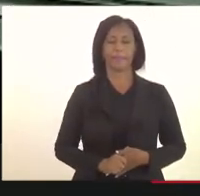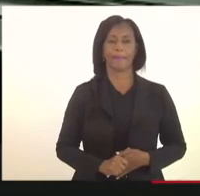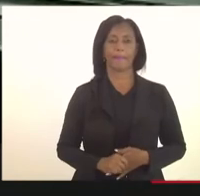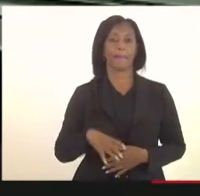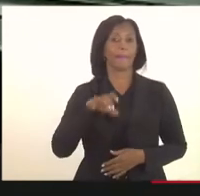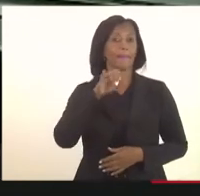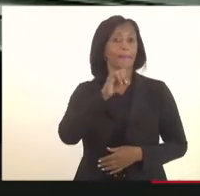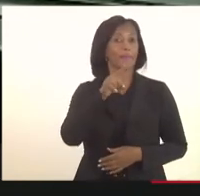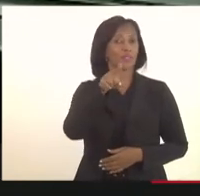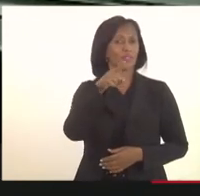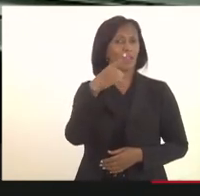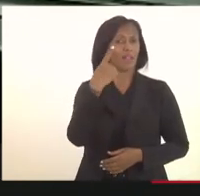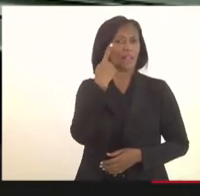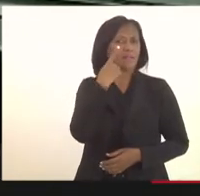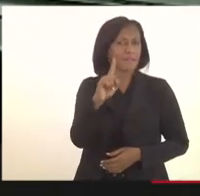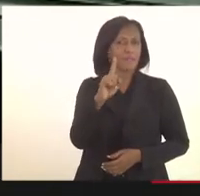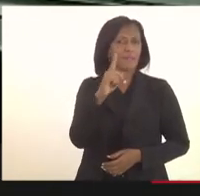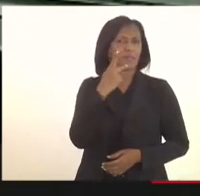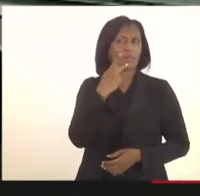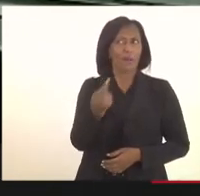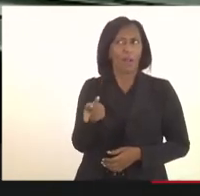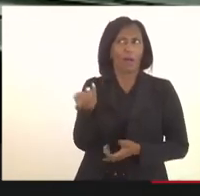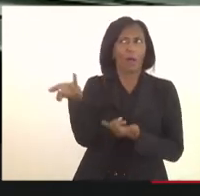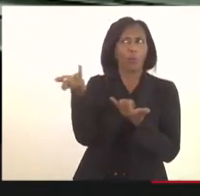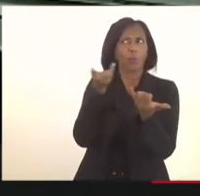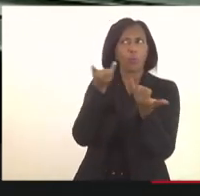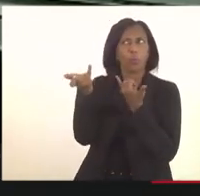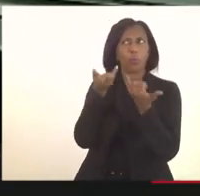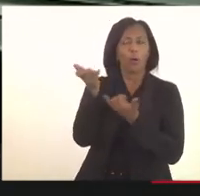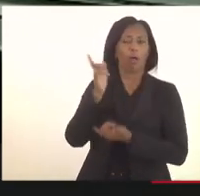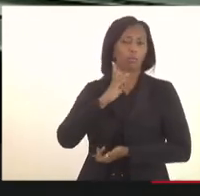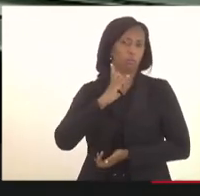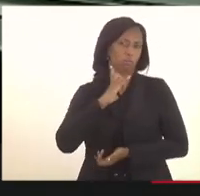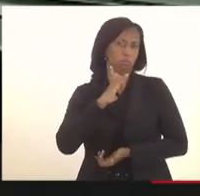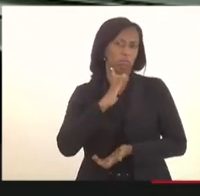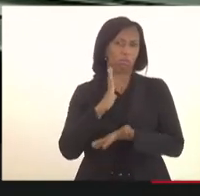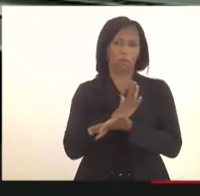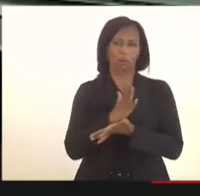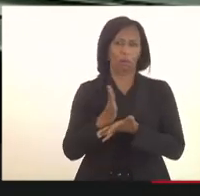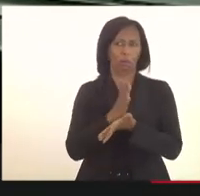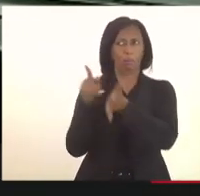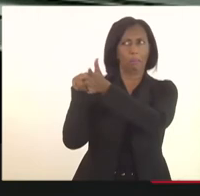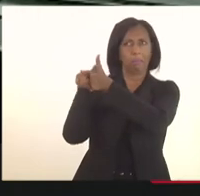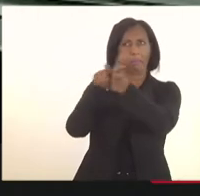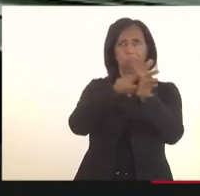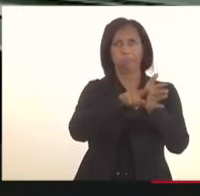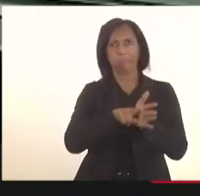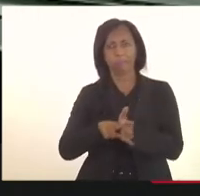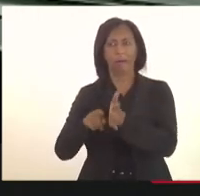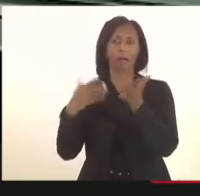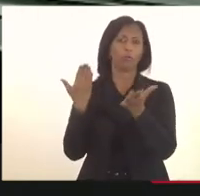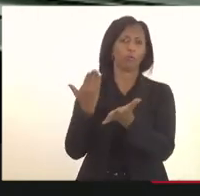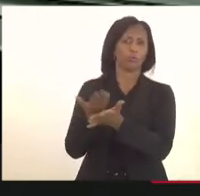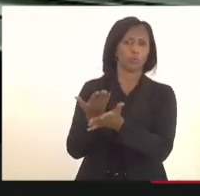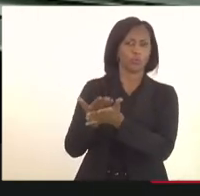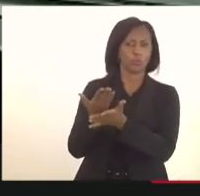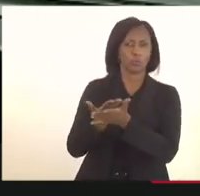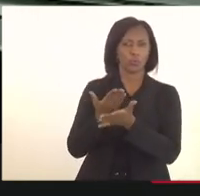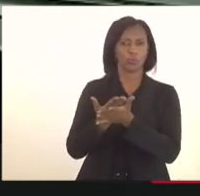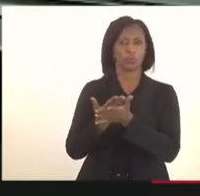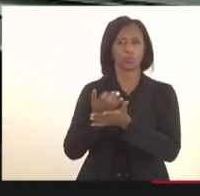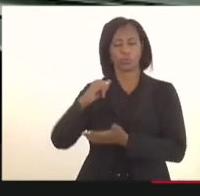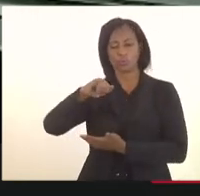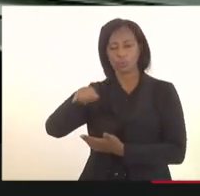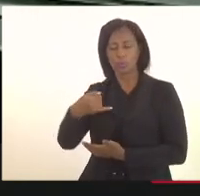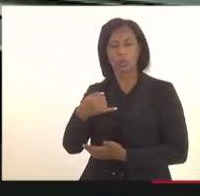já ouviram falar, se tem notícia, se tem alguma pesquisa, algum estudo da